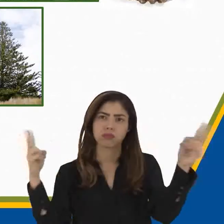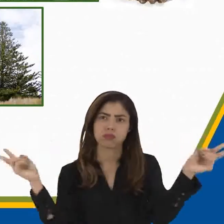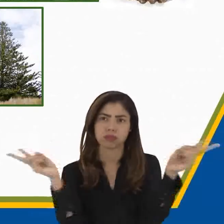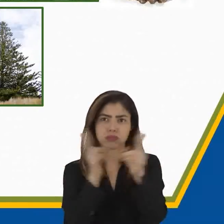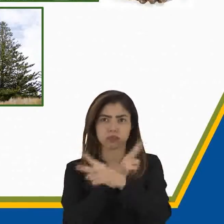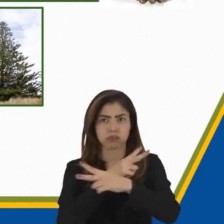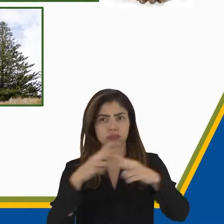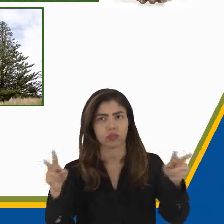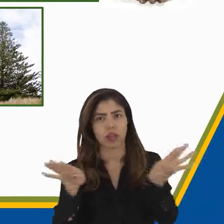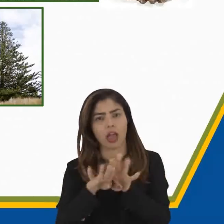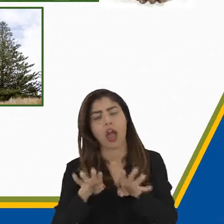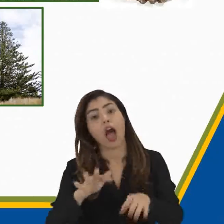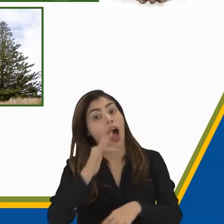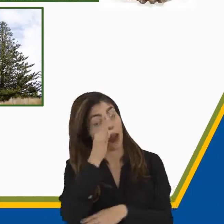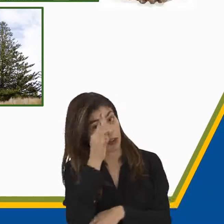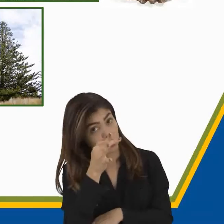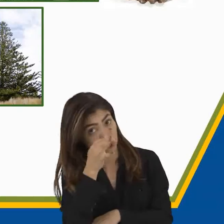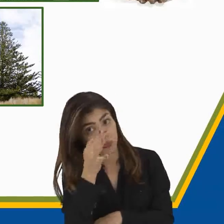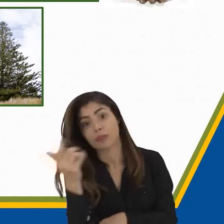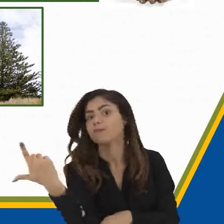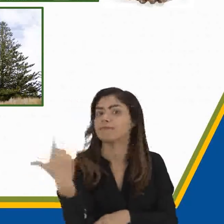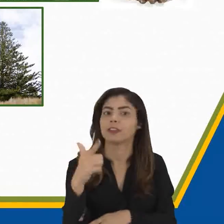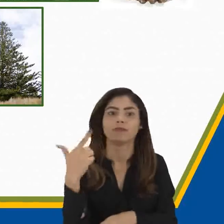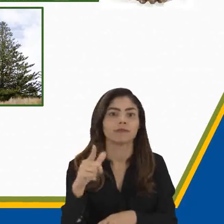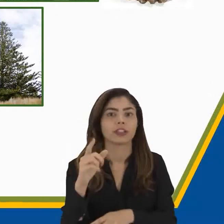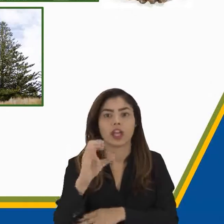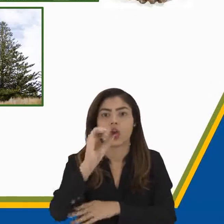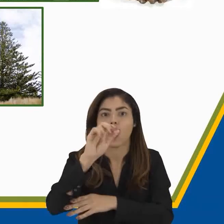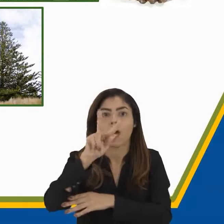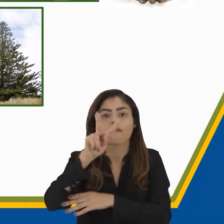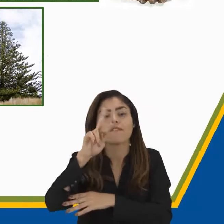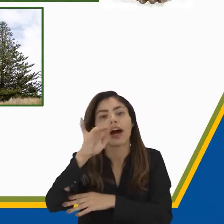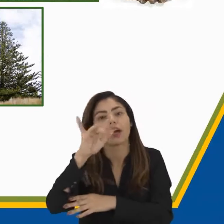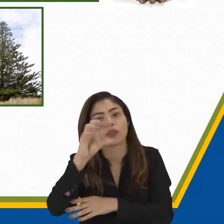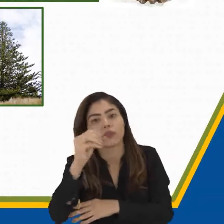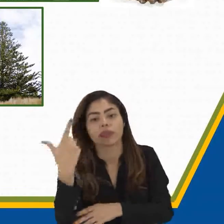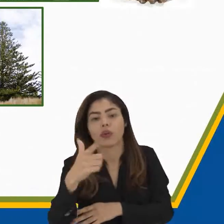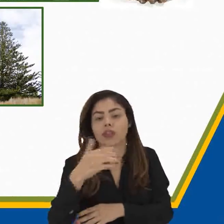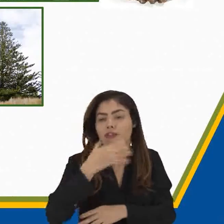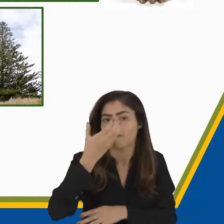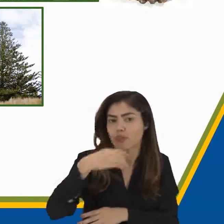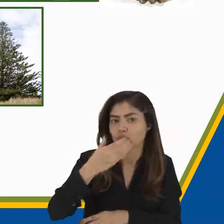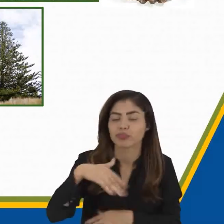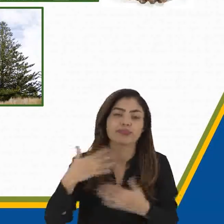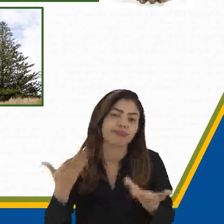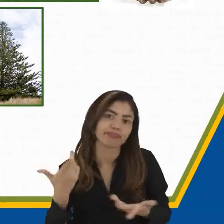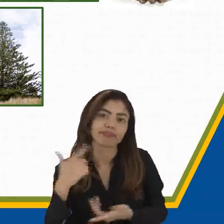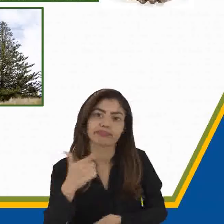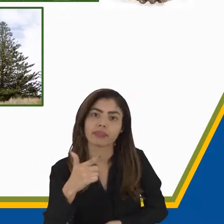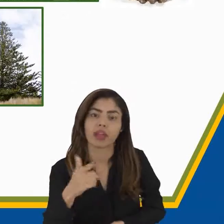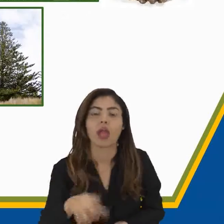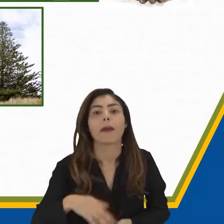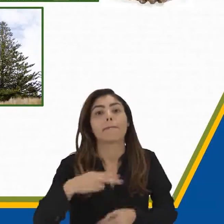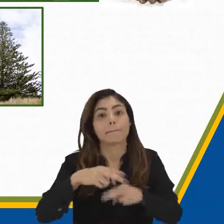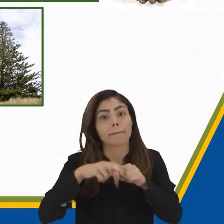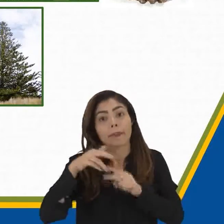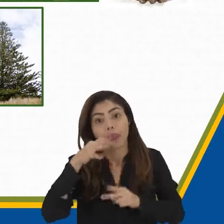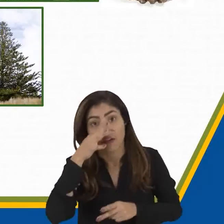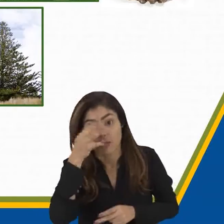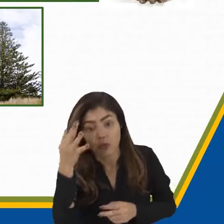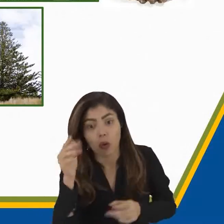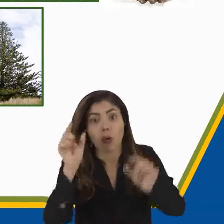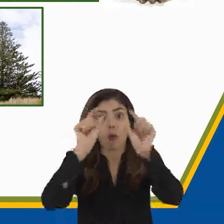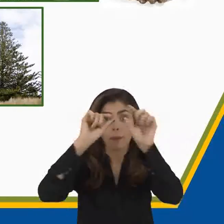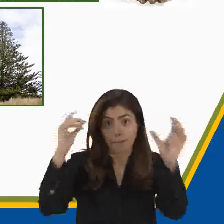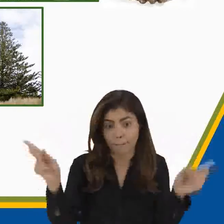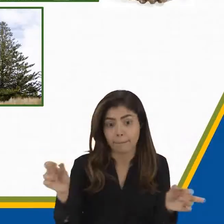ok? As flores não possuem ovários, portanto não produzem fruto, né? E aí as flores não é propriamente dito uma flor